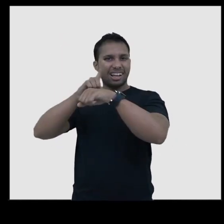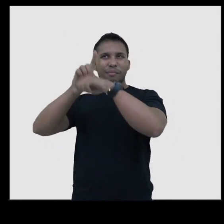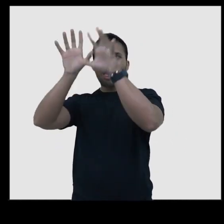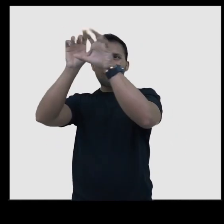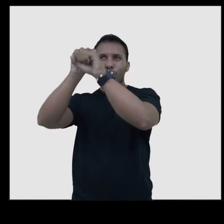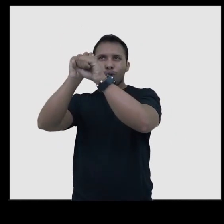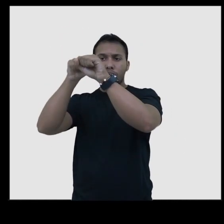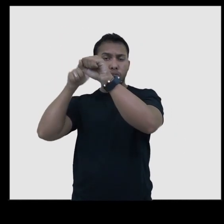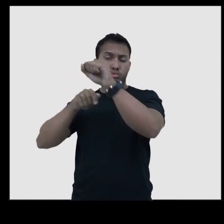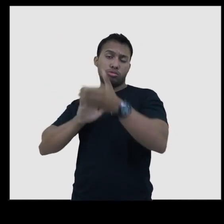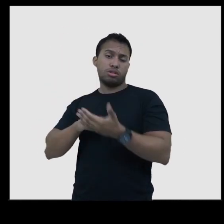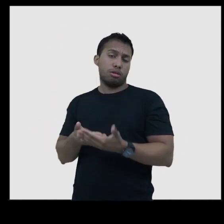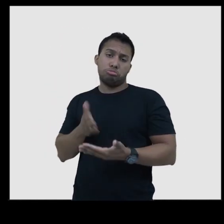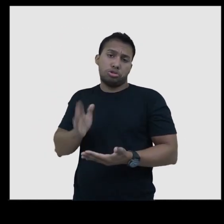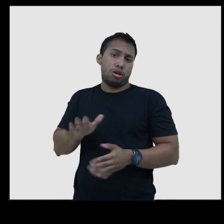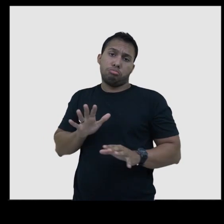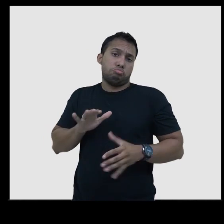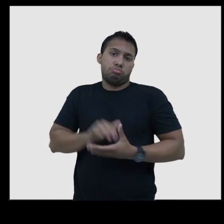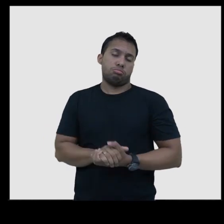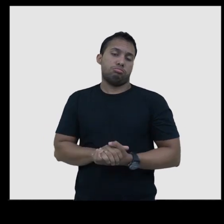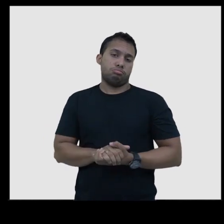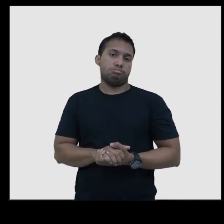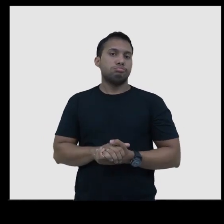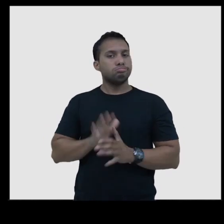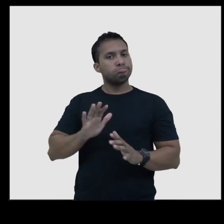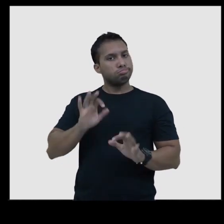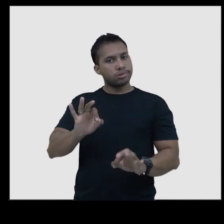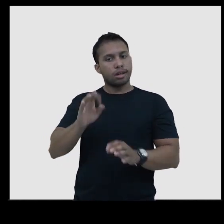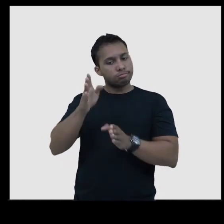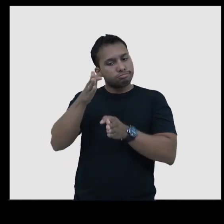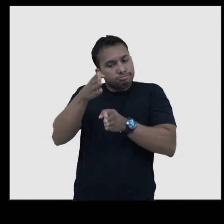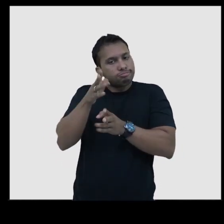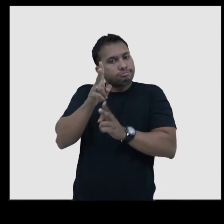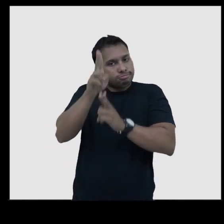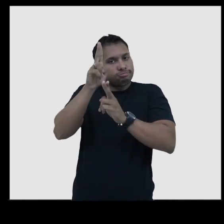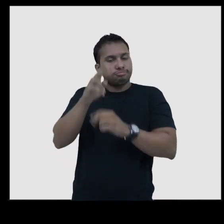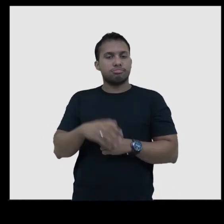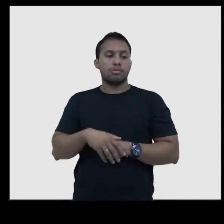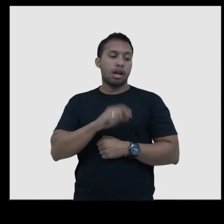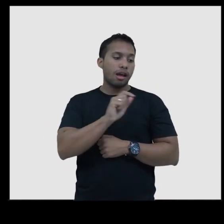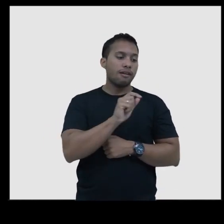já no ponto onde a tela está preta. Então a gente vai lá na ferramenta de corte,